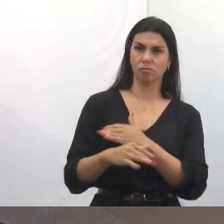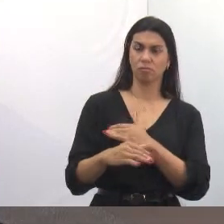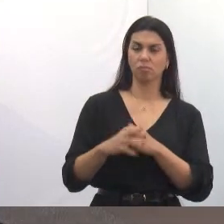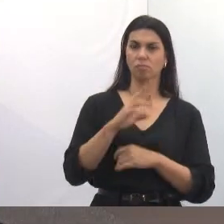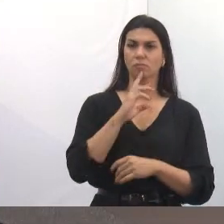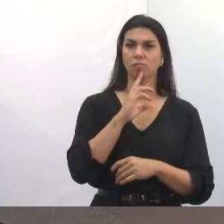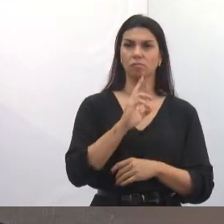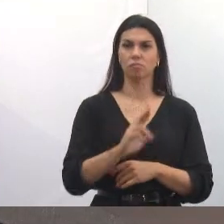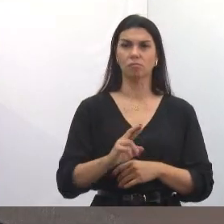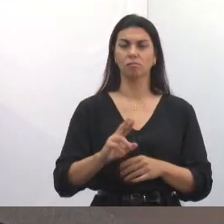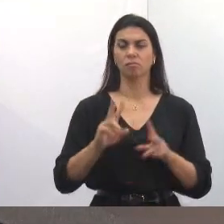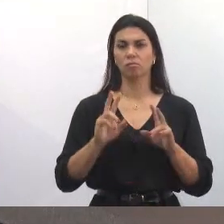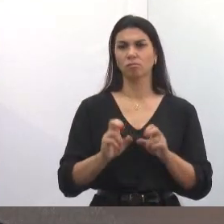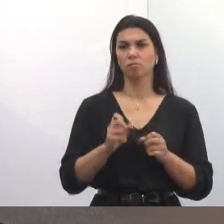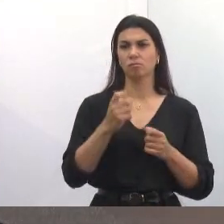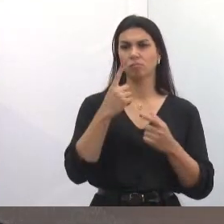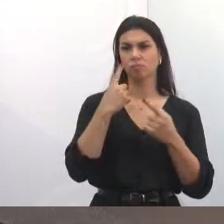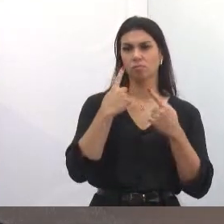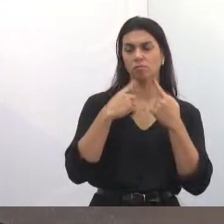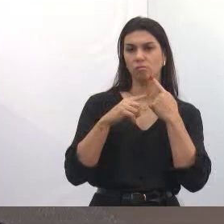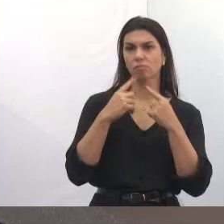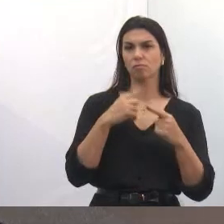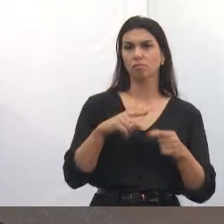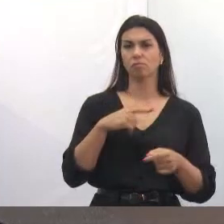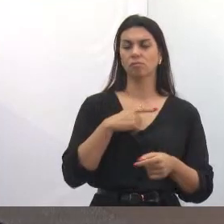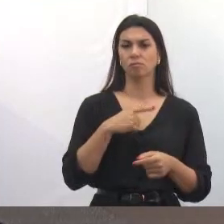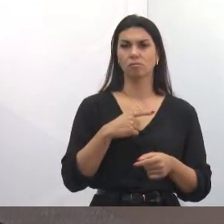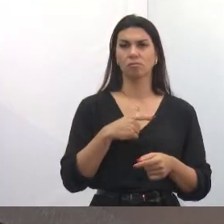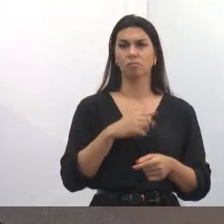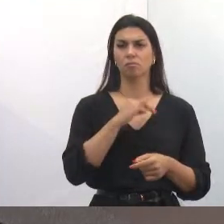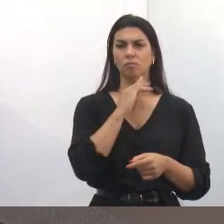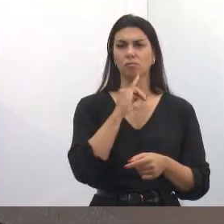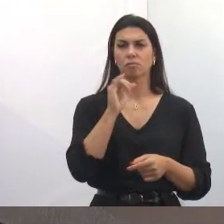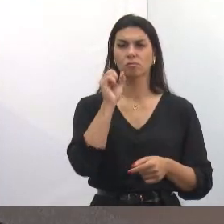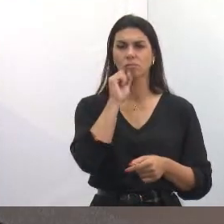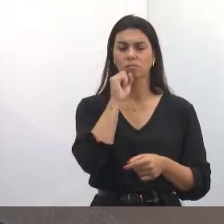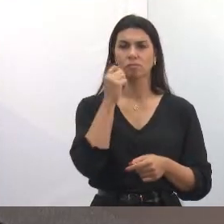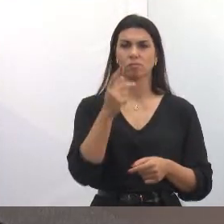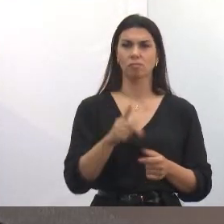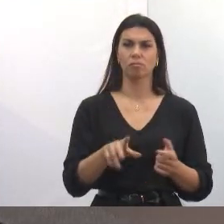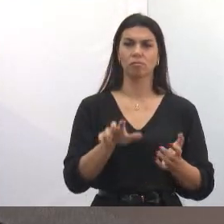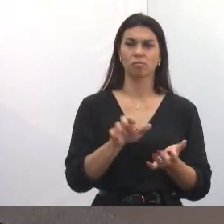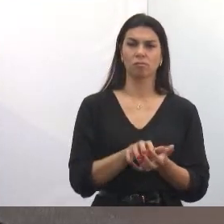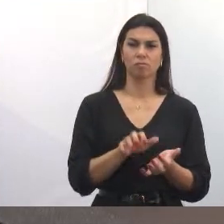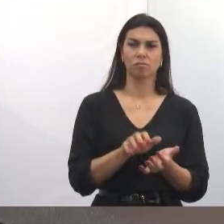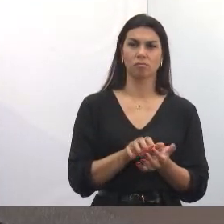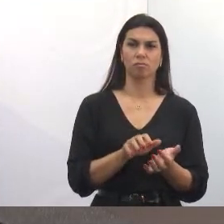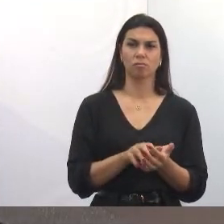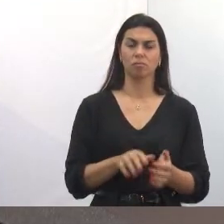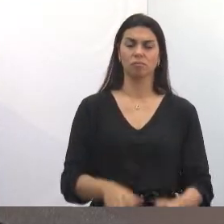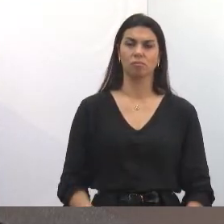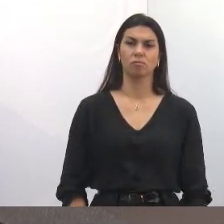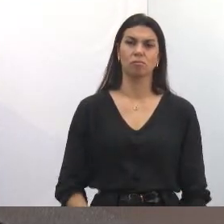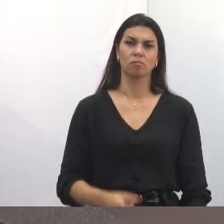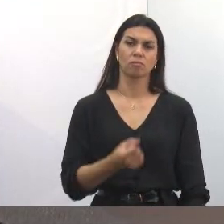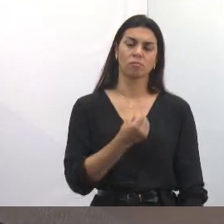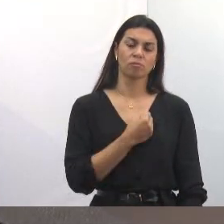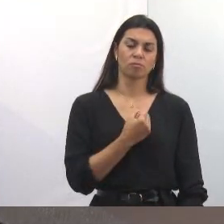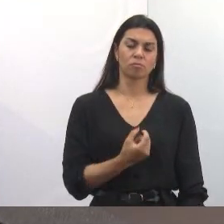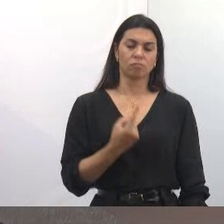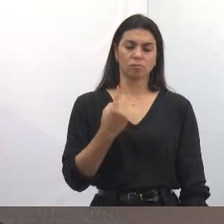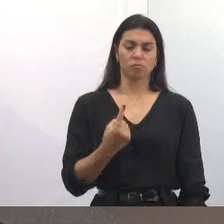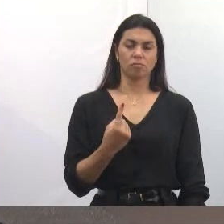de responder os questionamentos apresentados. Respeitosamente, Zair José de Santana, Prefeito Municipal de Jacareí. Número 1. Qual o